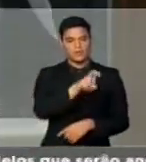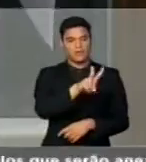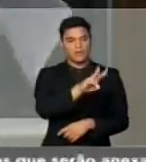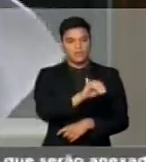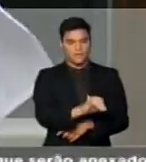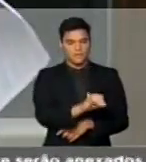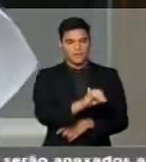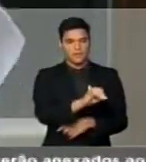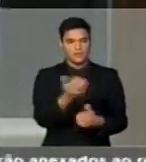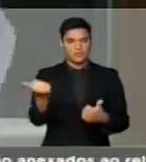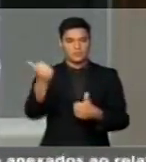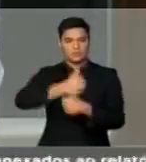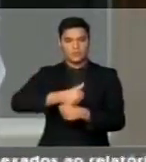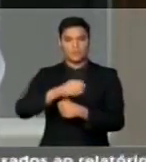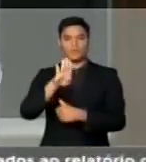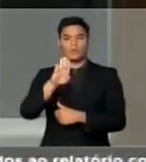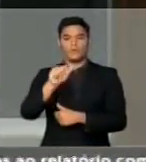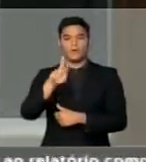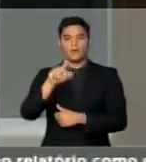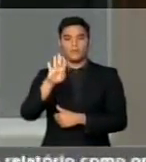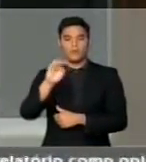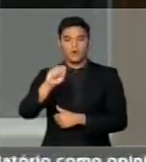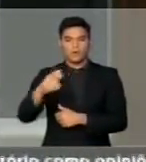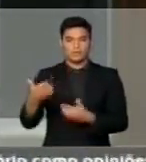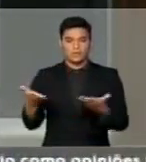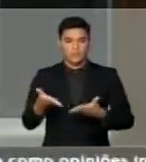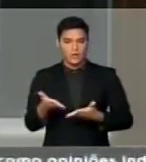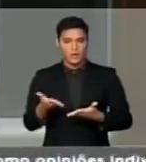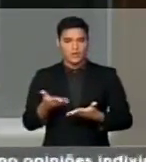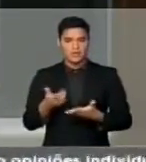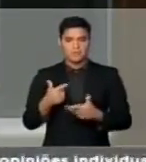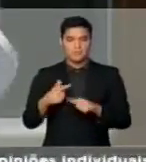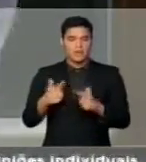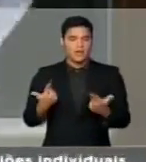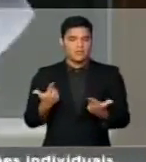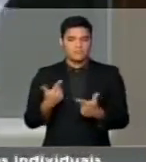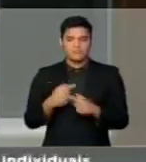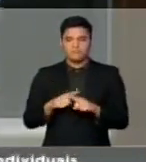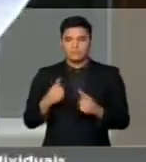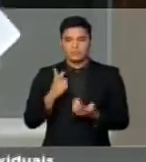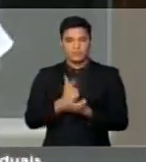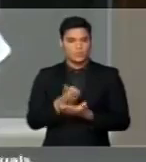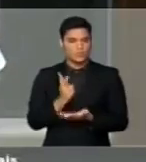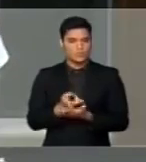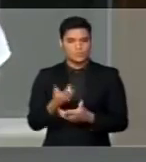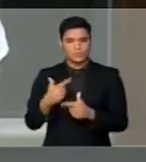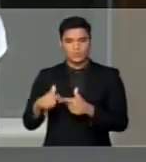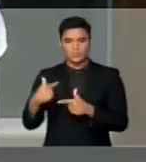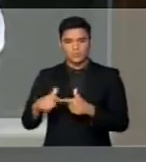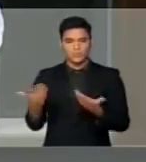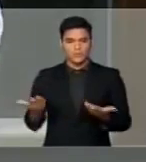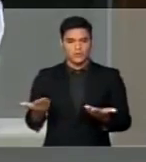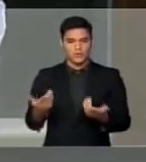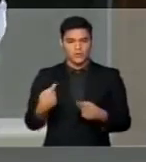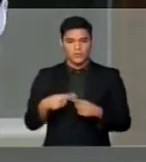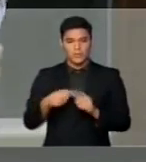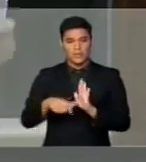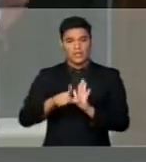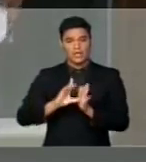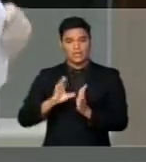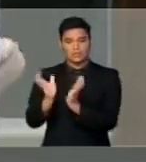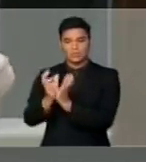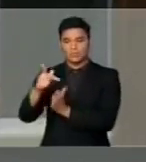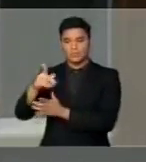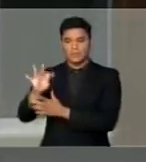nenhum problema, nem para o governo, nem para o PT, que achava que substituindo Levi pelo Barbosa